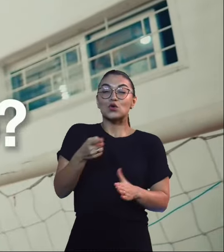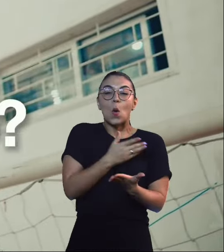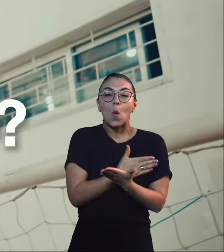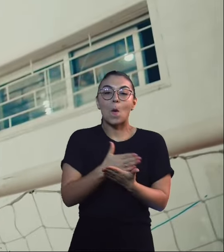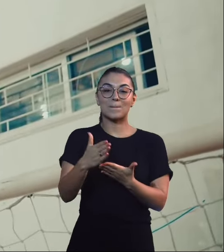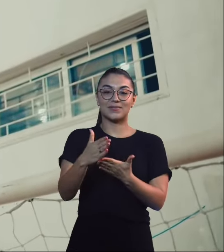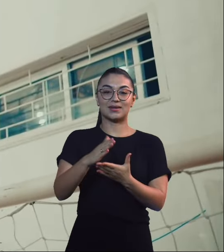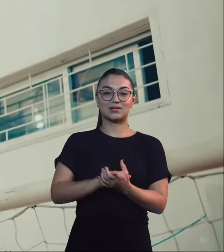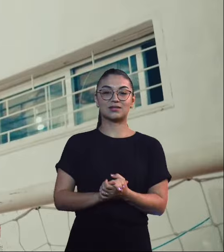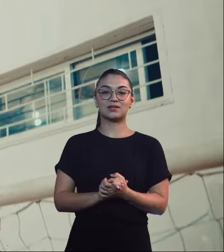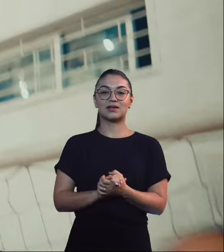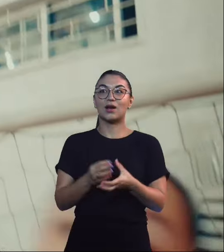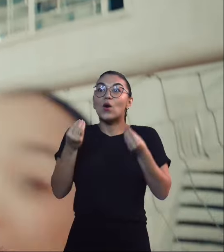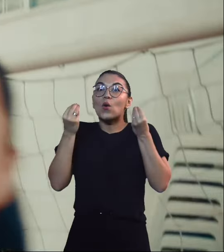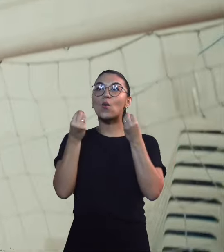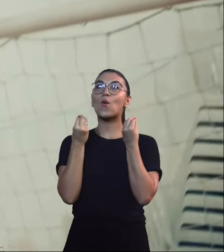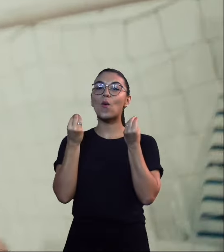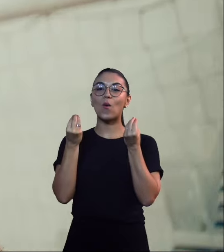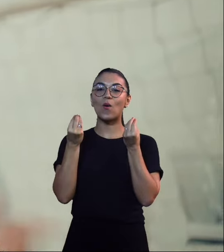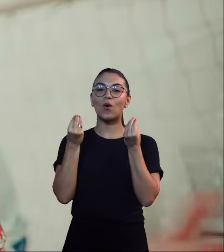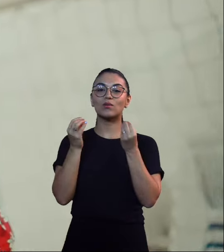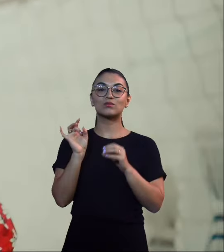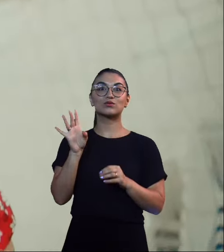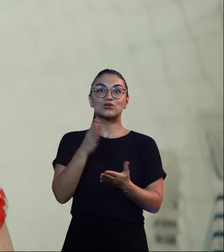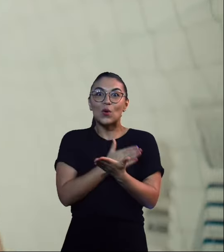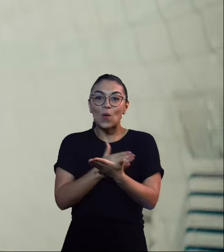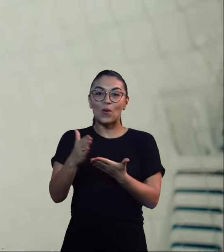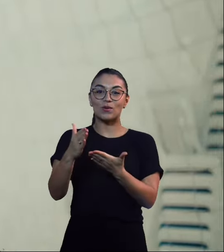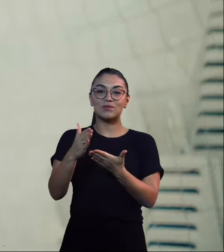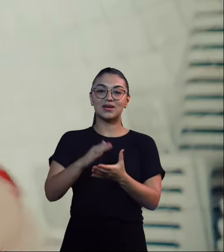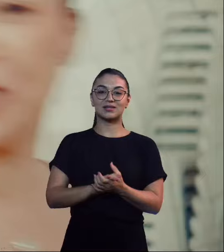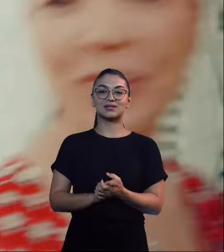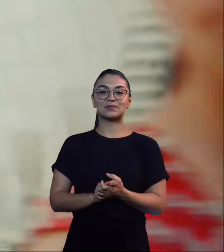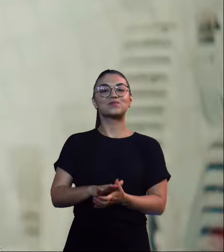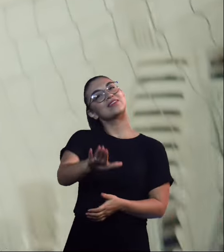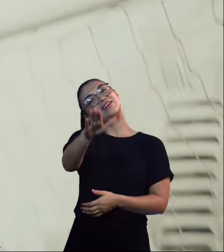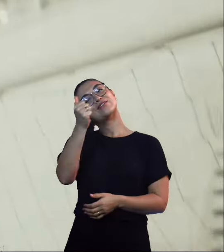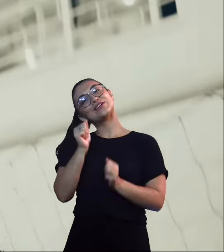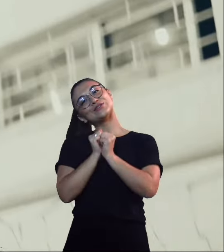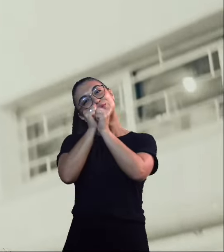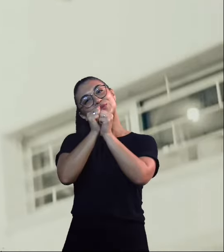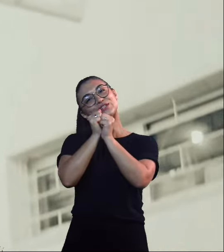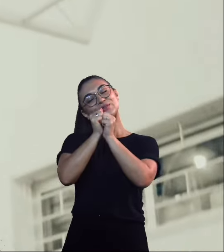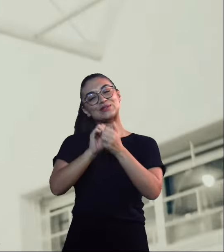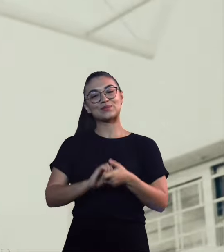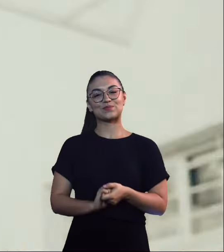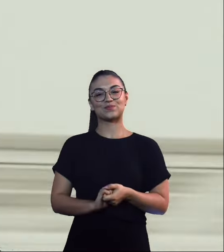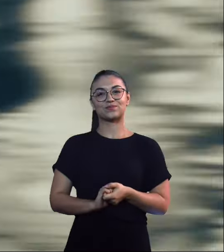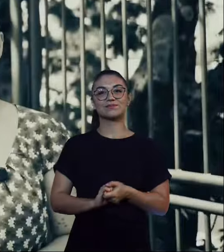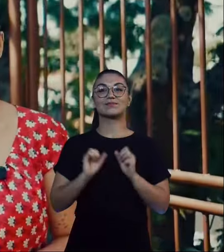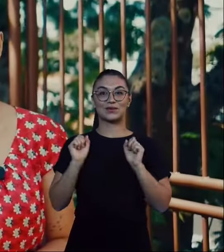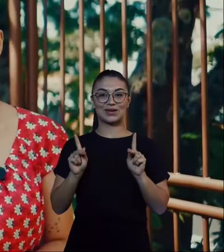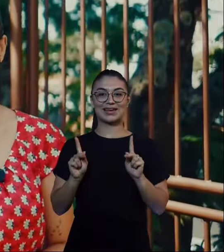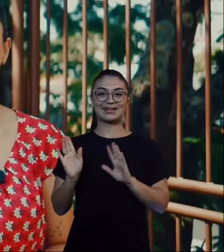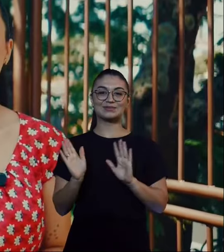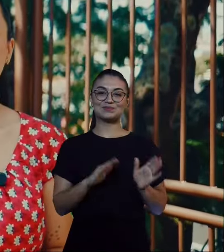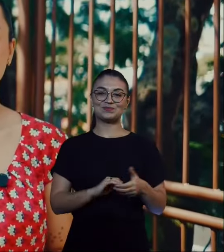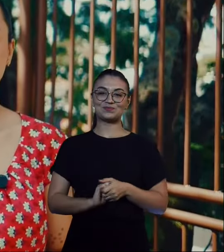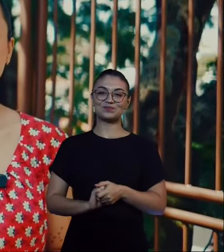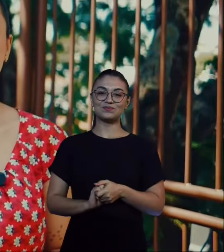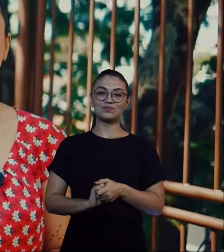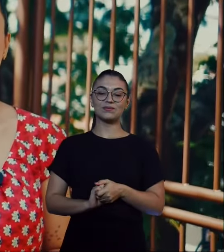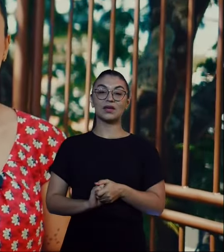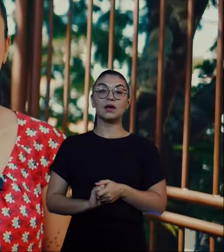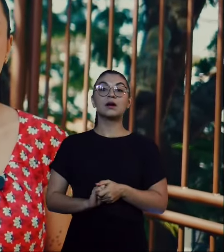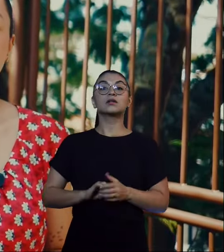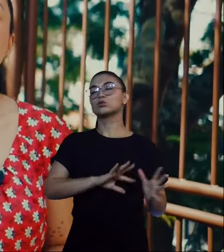só o começo, pelo amor de Deus? Pois é só o começo. Será que você tá pronto? Vem com a gente. Foi? Que a nossa oração é para que todos